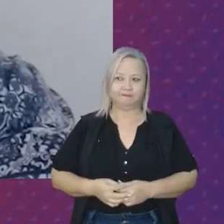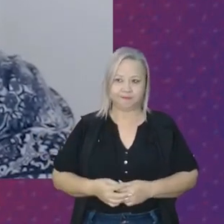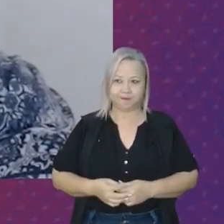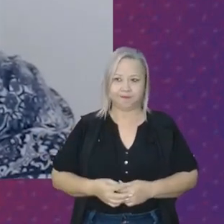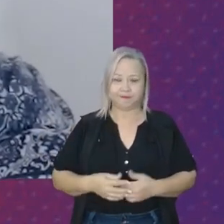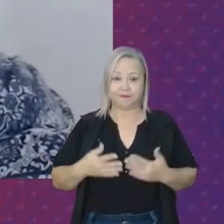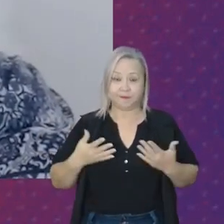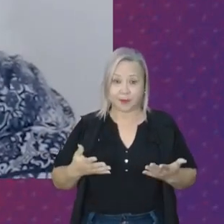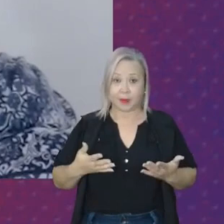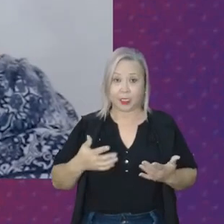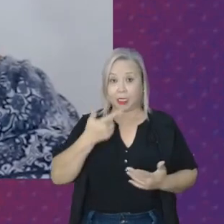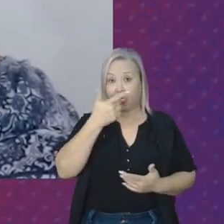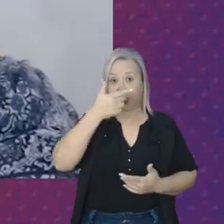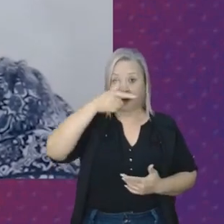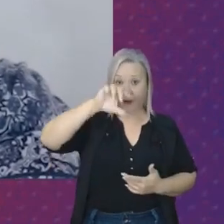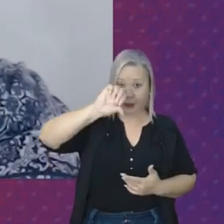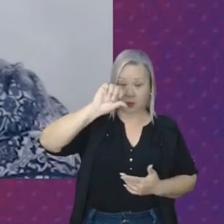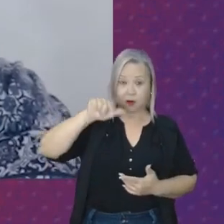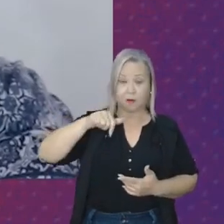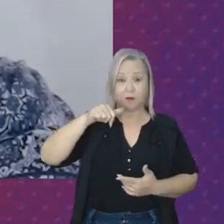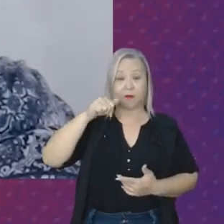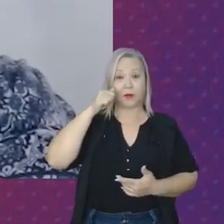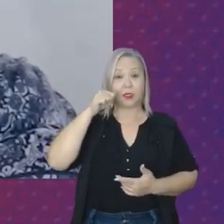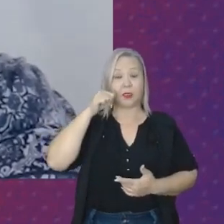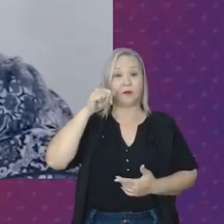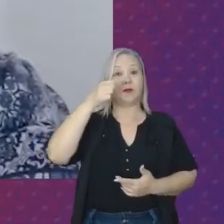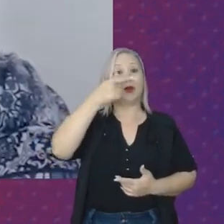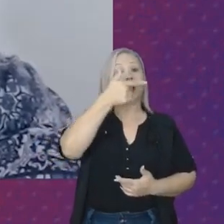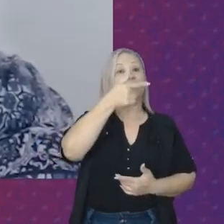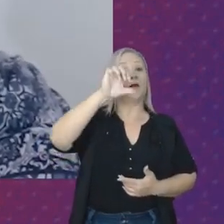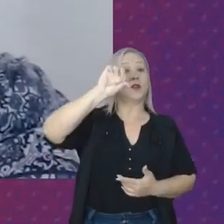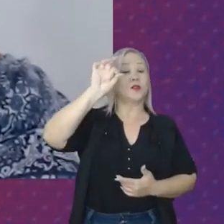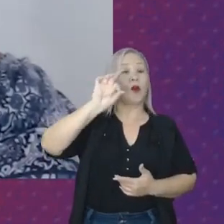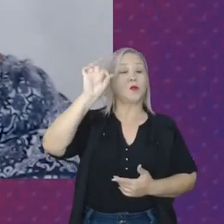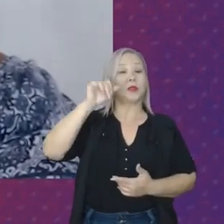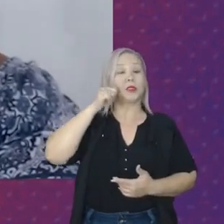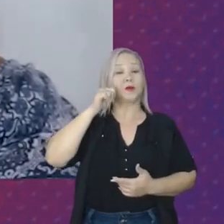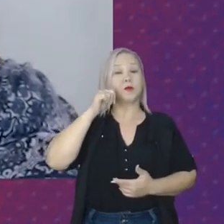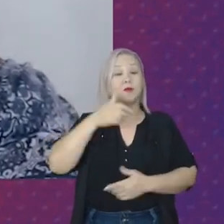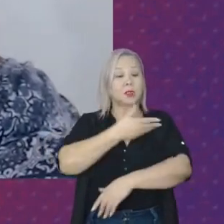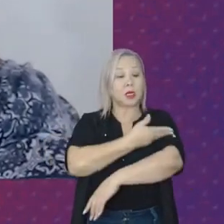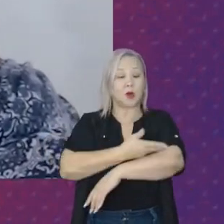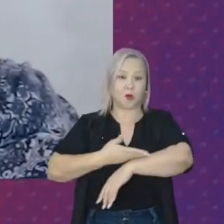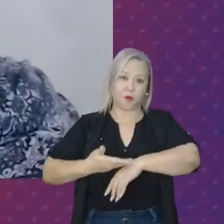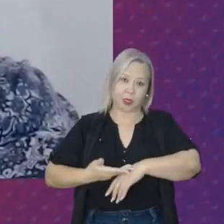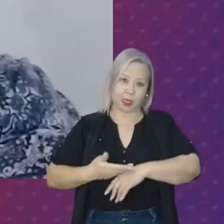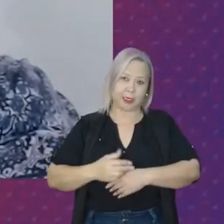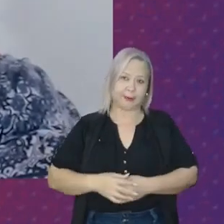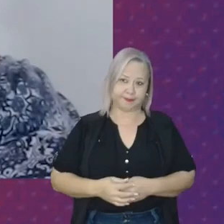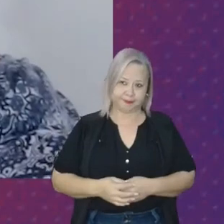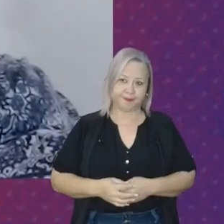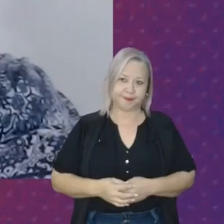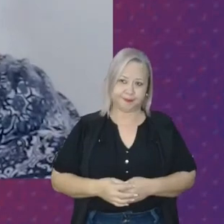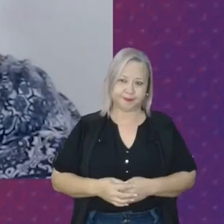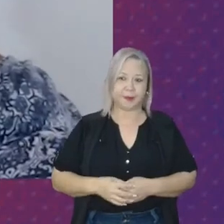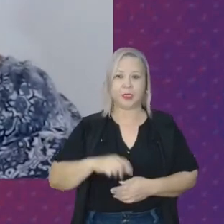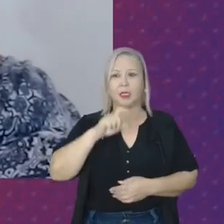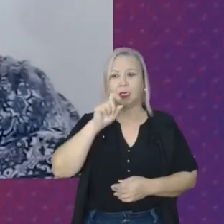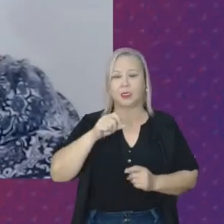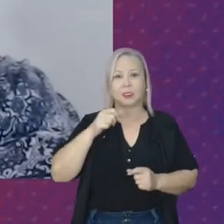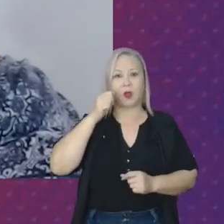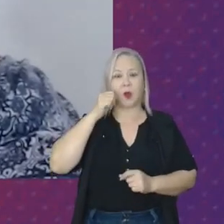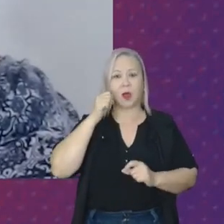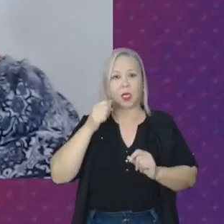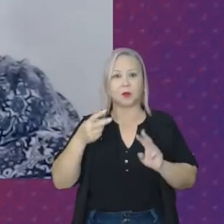e 29% dessas mulheres eram brancas, sobra 5,5% para as demais etnias, né, que são as